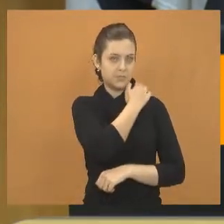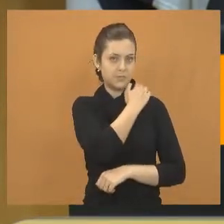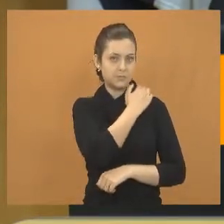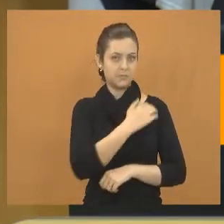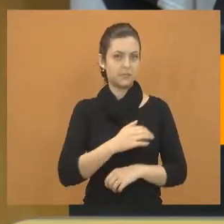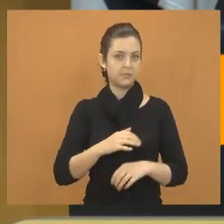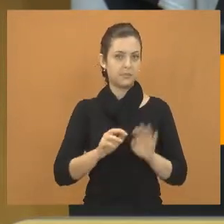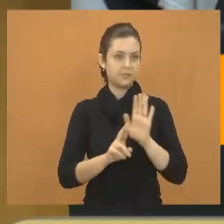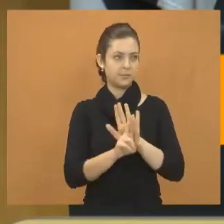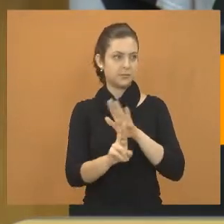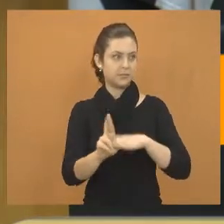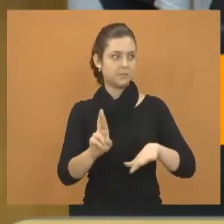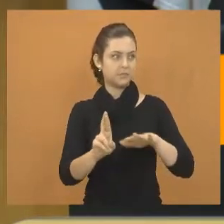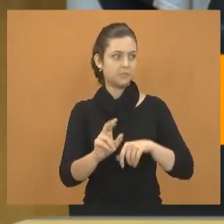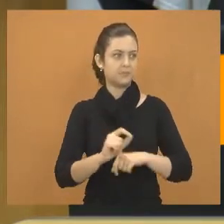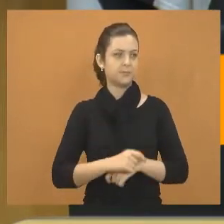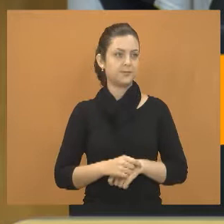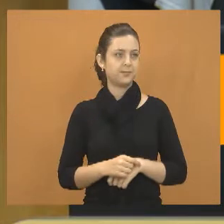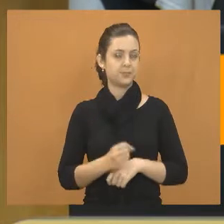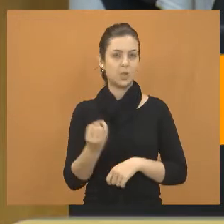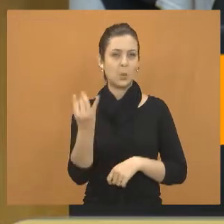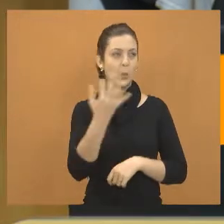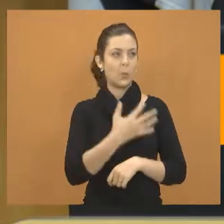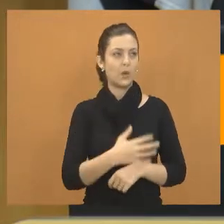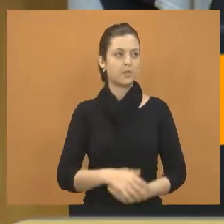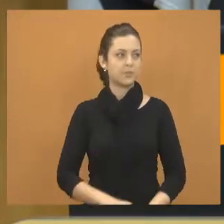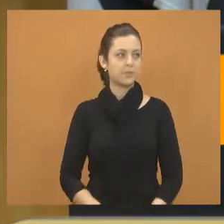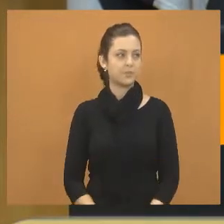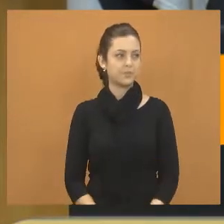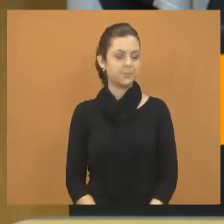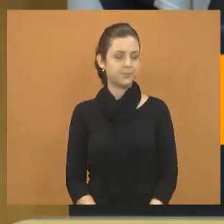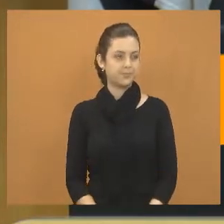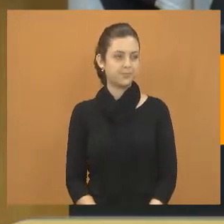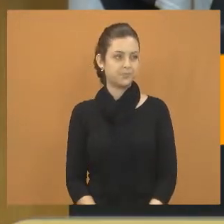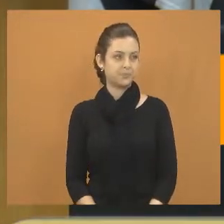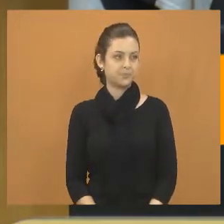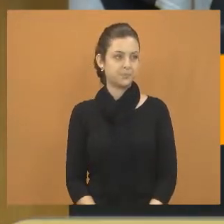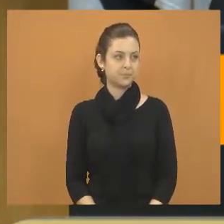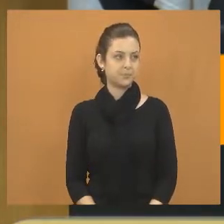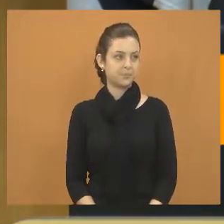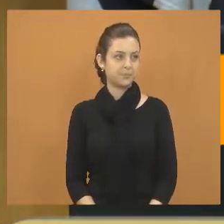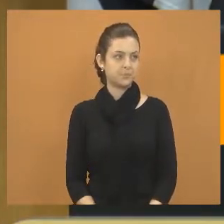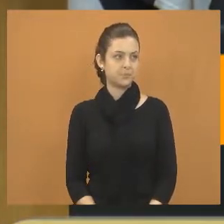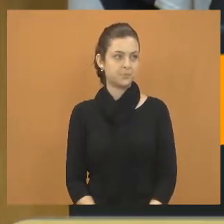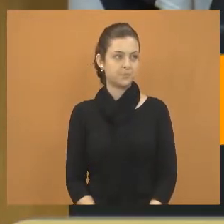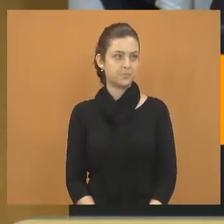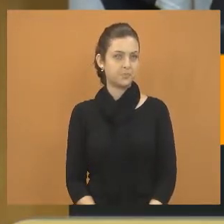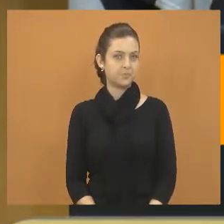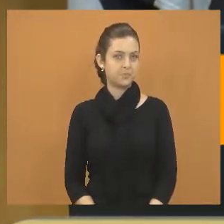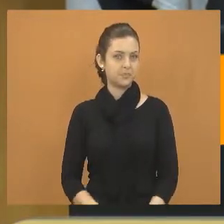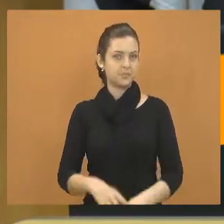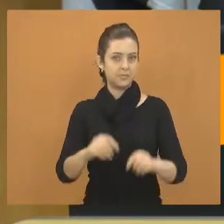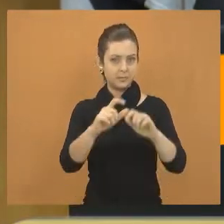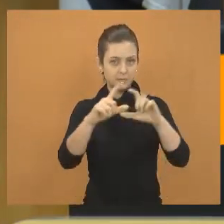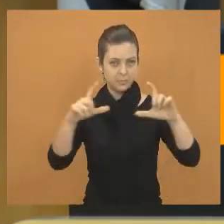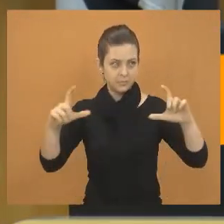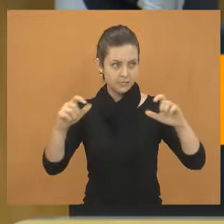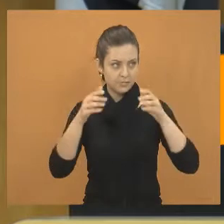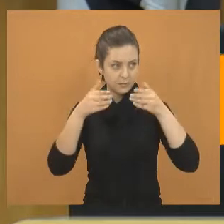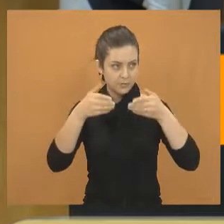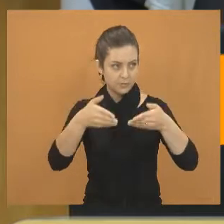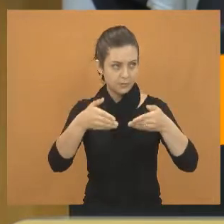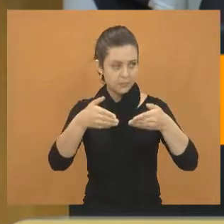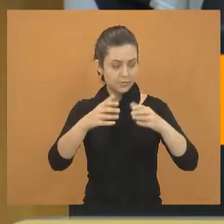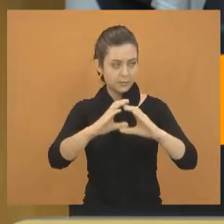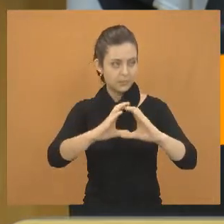Representa, olha aqui, ó. Olha quanto representa. Por favor, técnica. Dá para dar um zoom aqui? Eu estou com